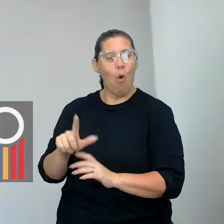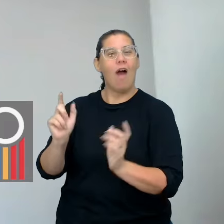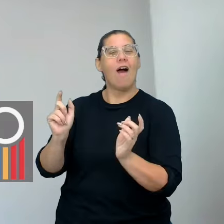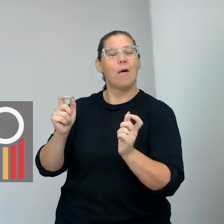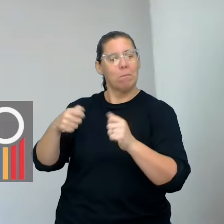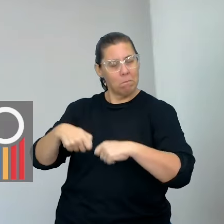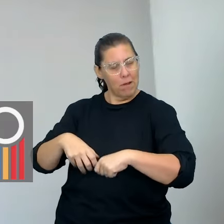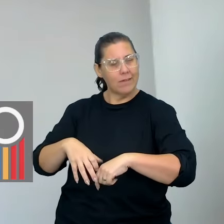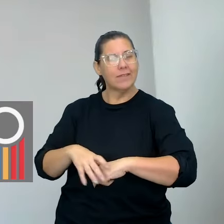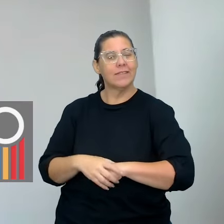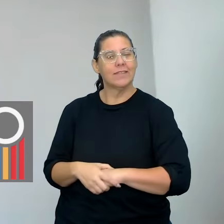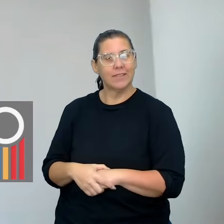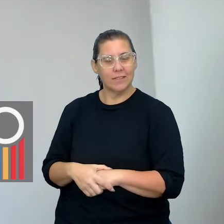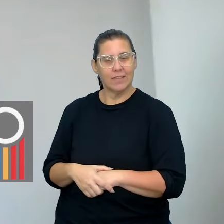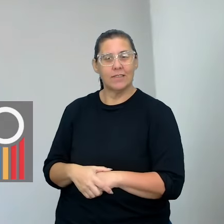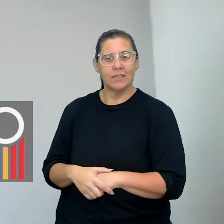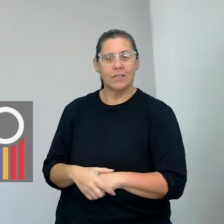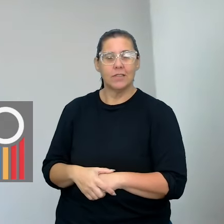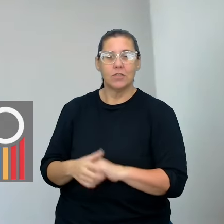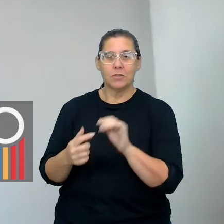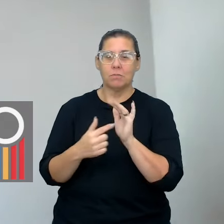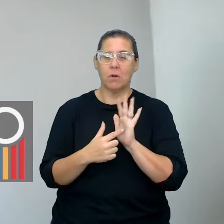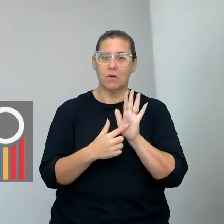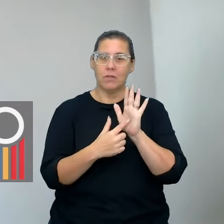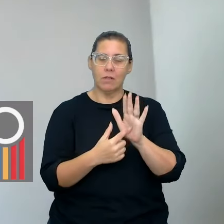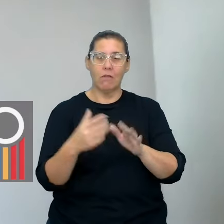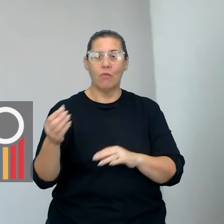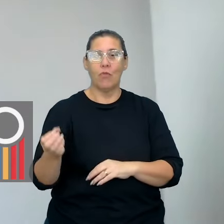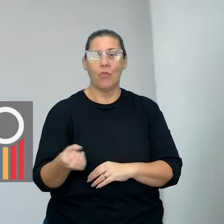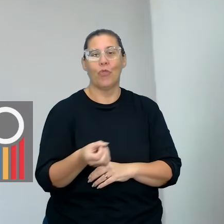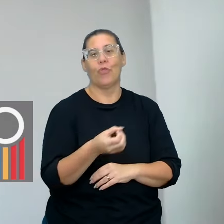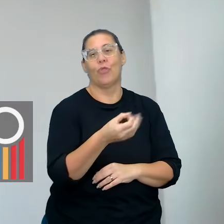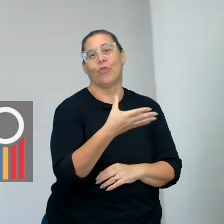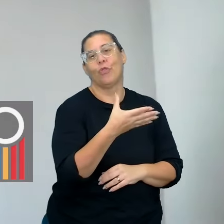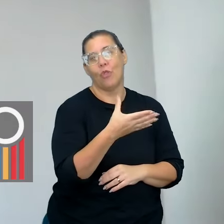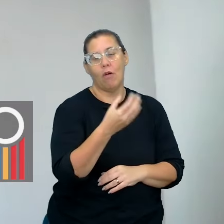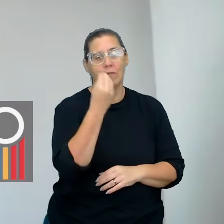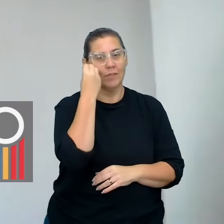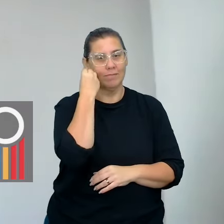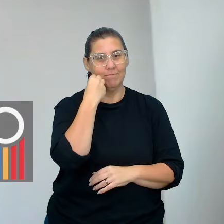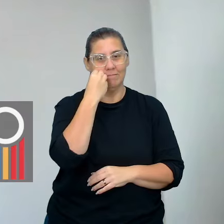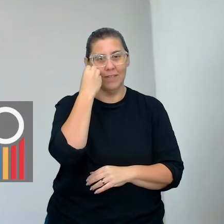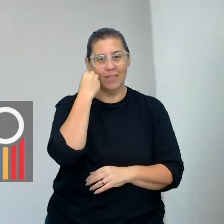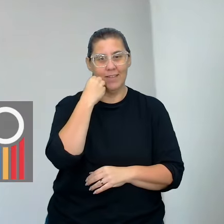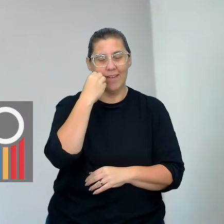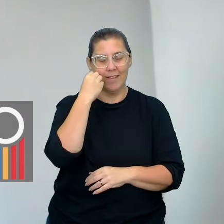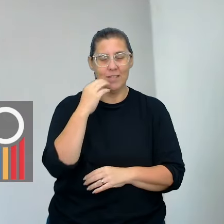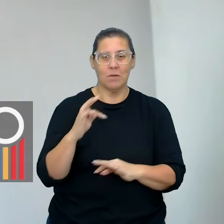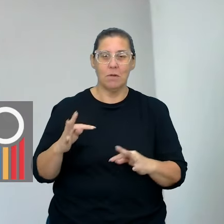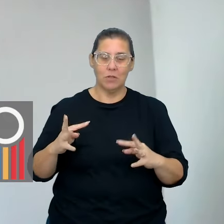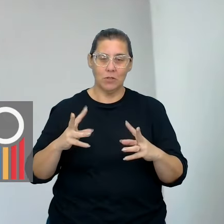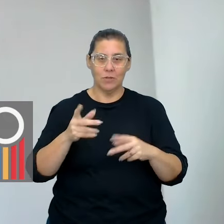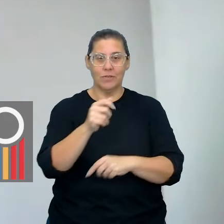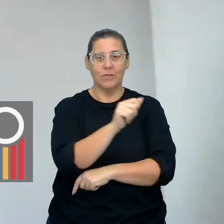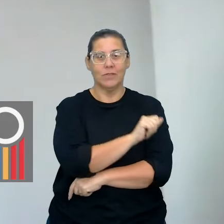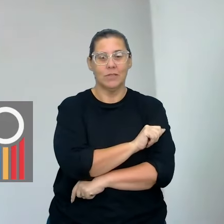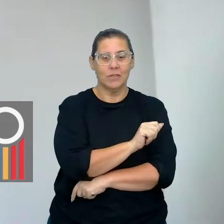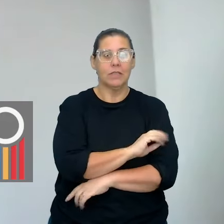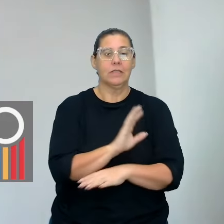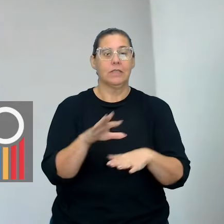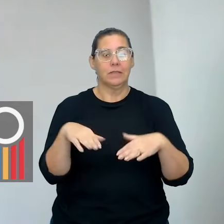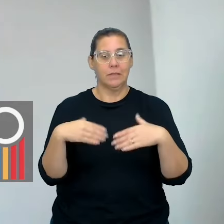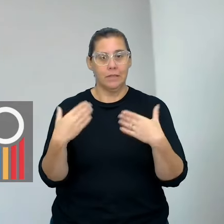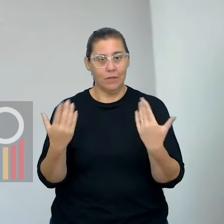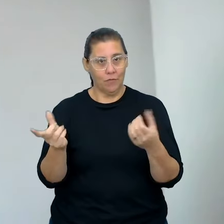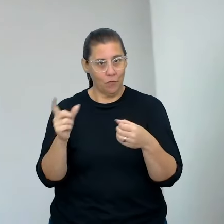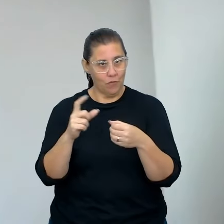possibilidades, né, de apresentar novas experiências de aprendizagem para os estudantes. Então, volto aqui no